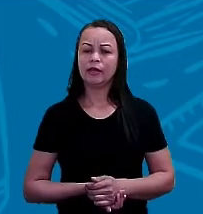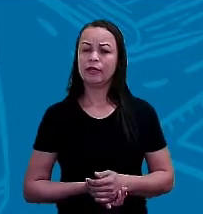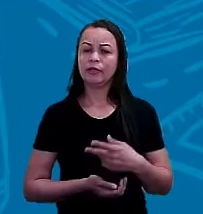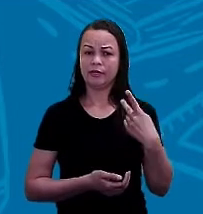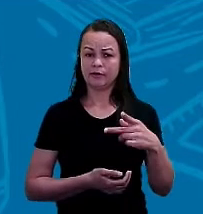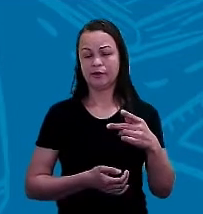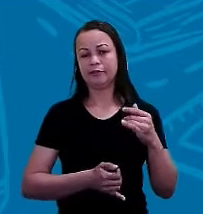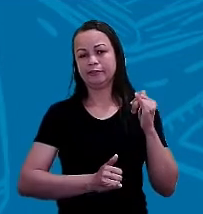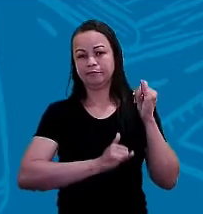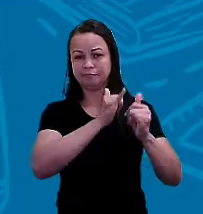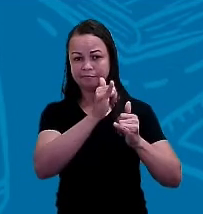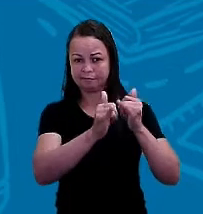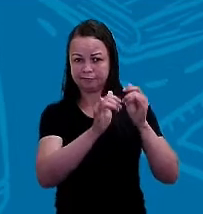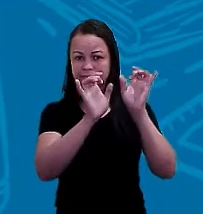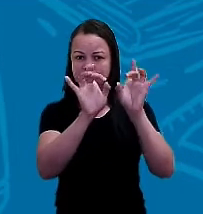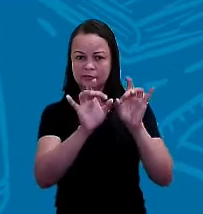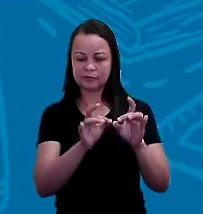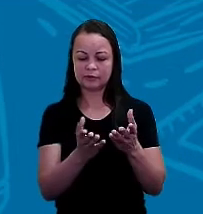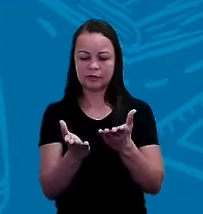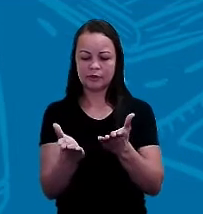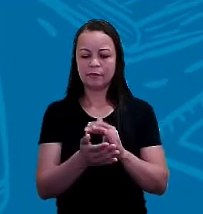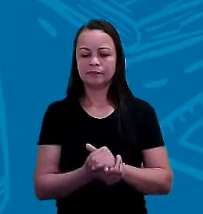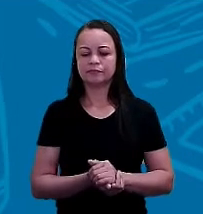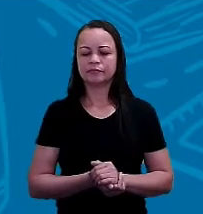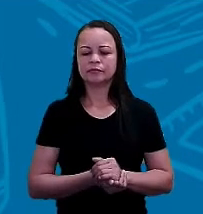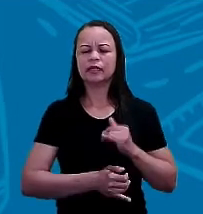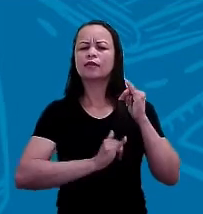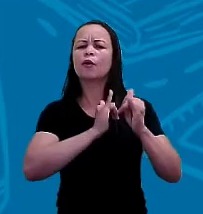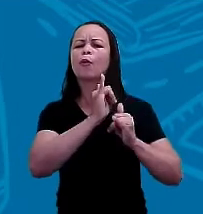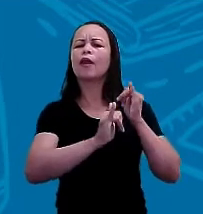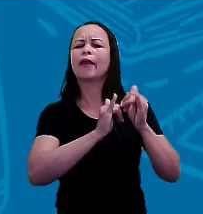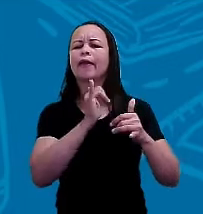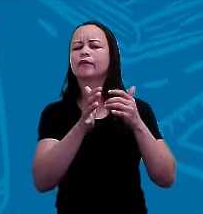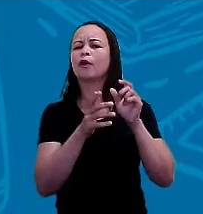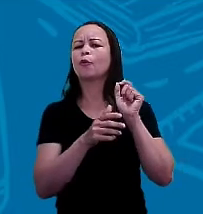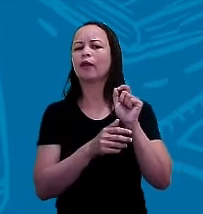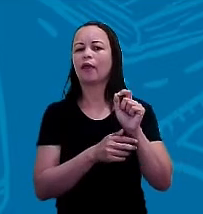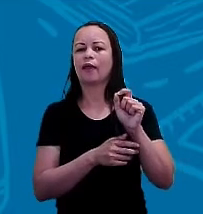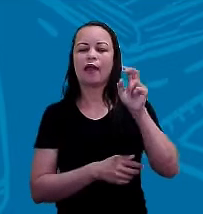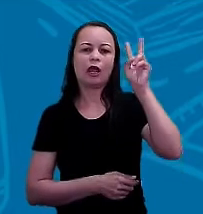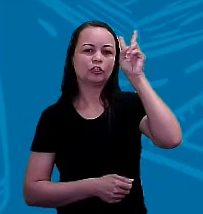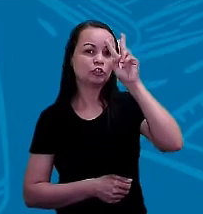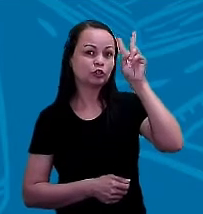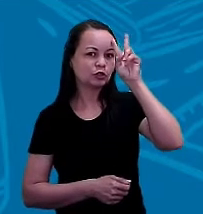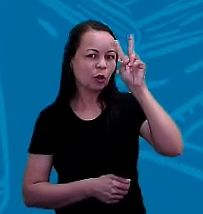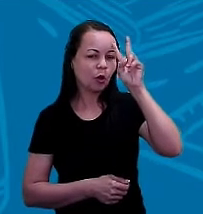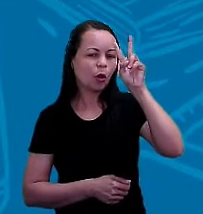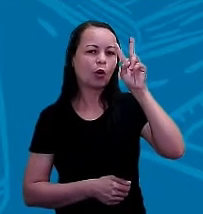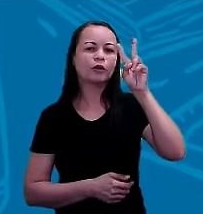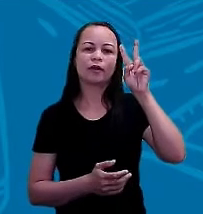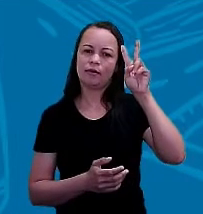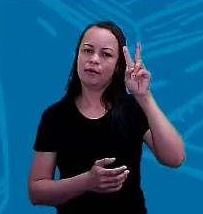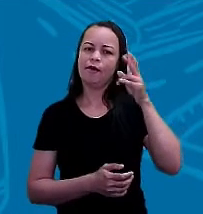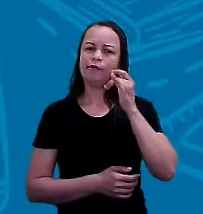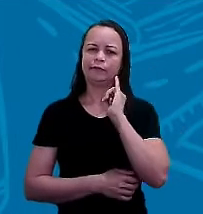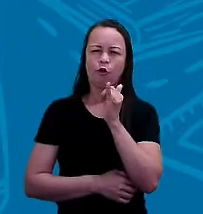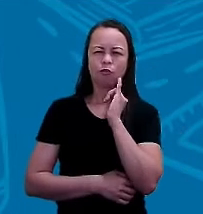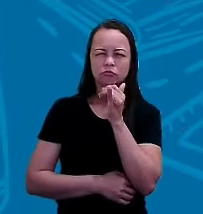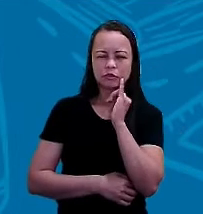sobre lendas. Que lenda, gente, é uma história, né, narrada. É uma